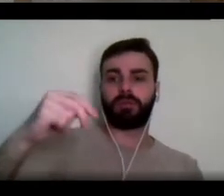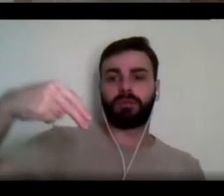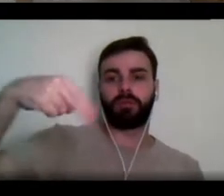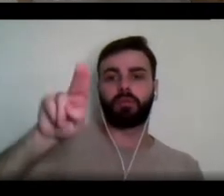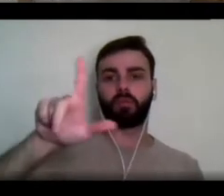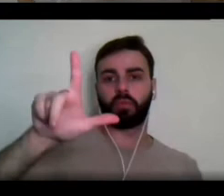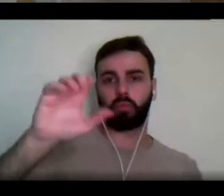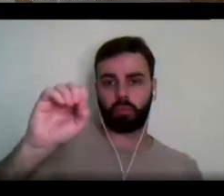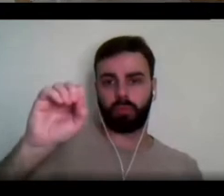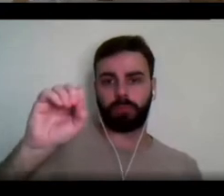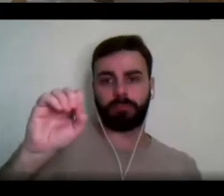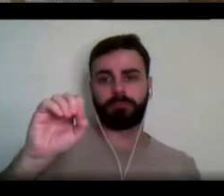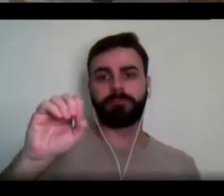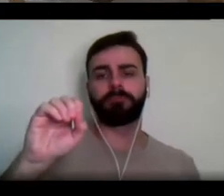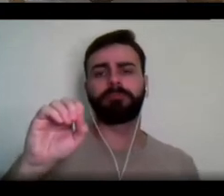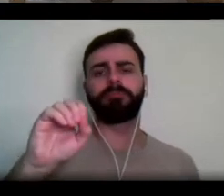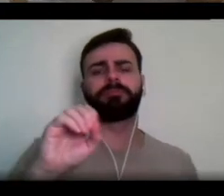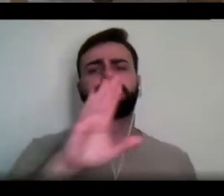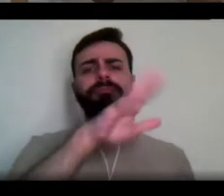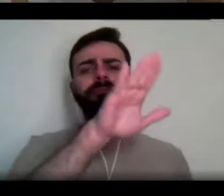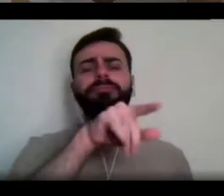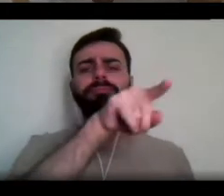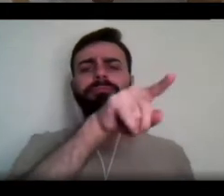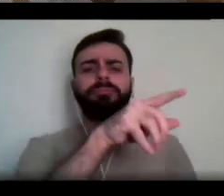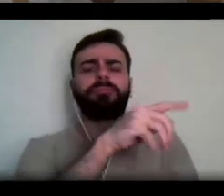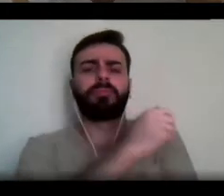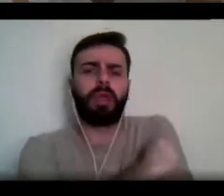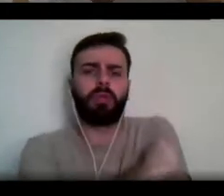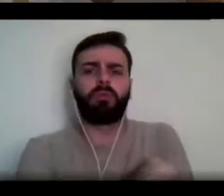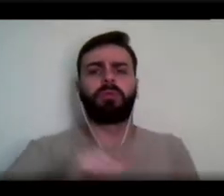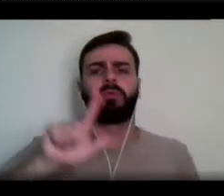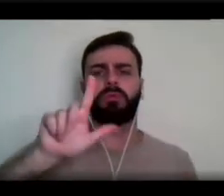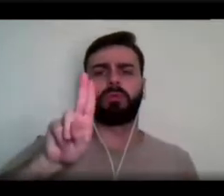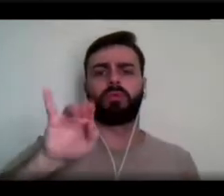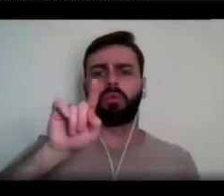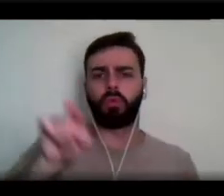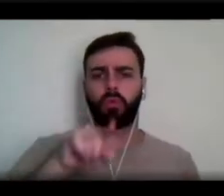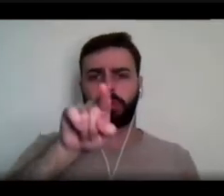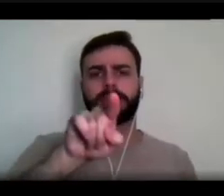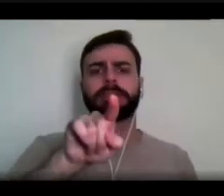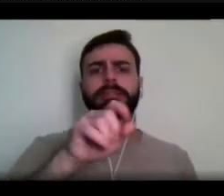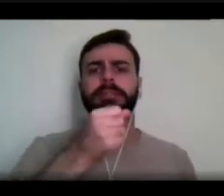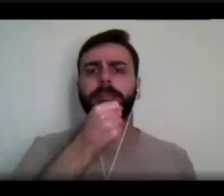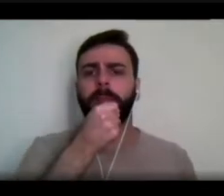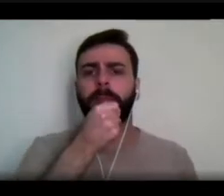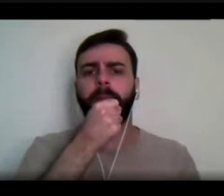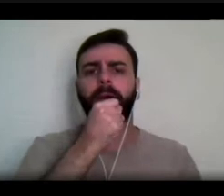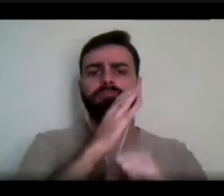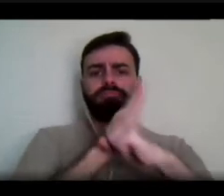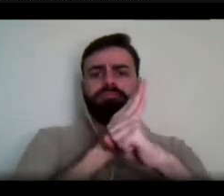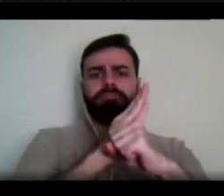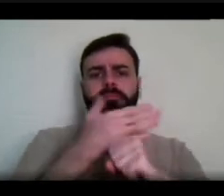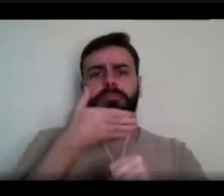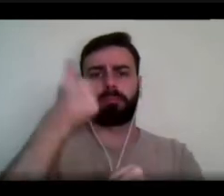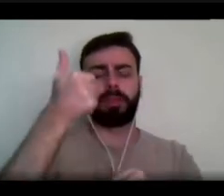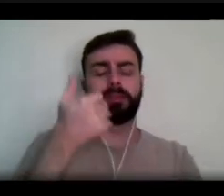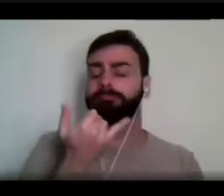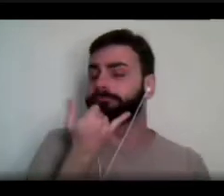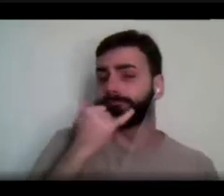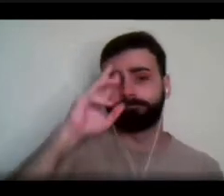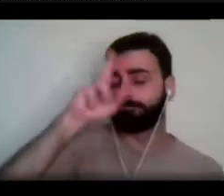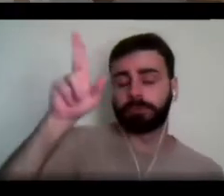Ô, Luiz Felipe, desliga o seu microfone, fazendo favor. Desculpa, professora. Eu nem vi que ele estava